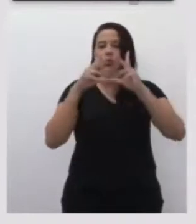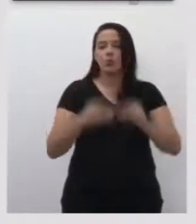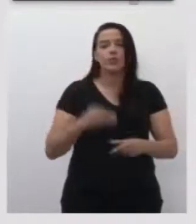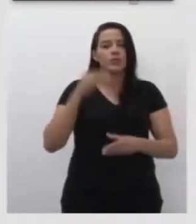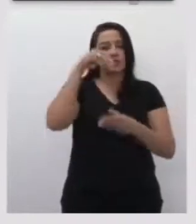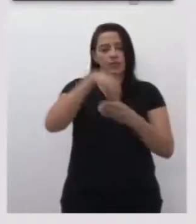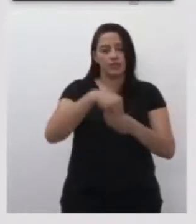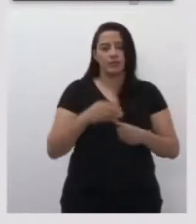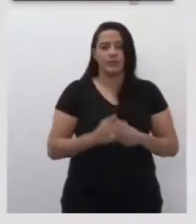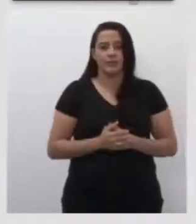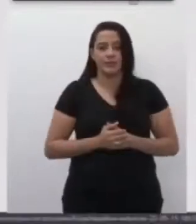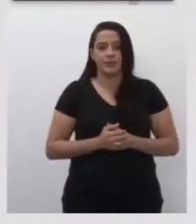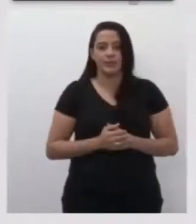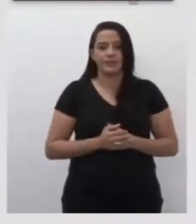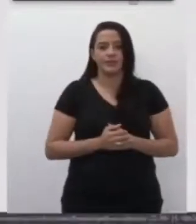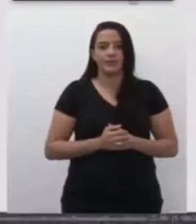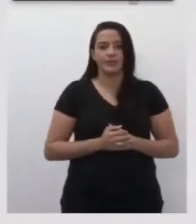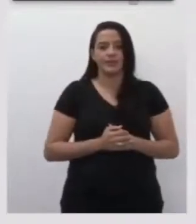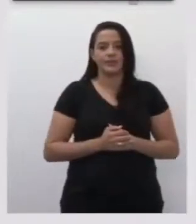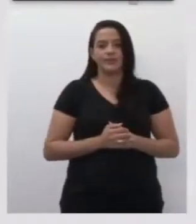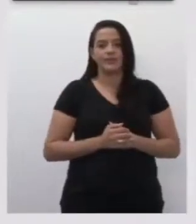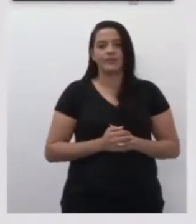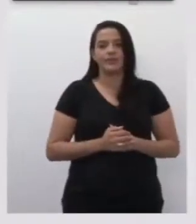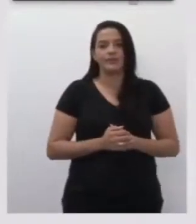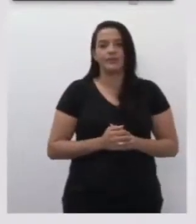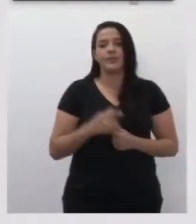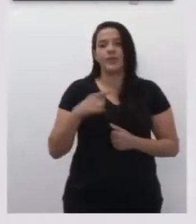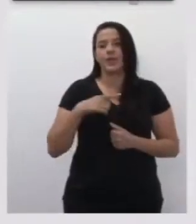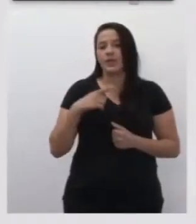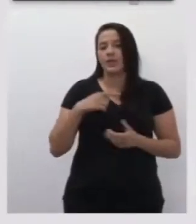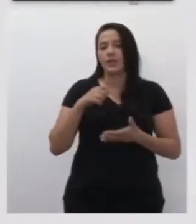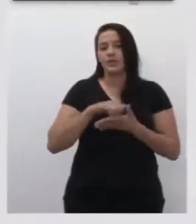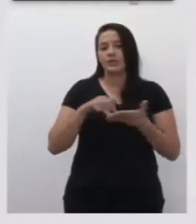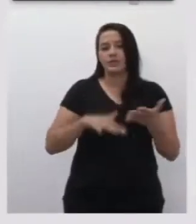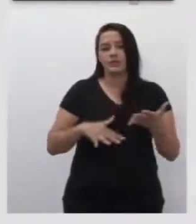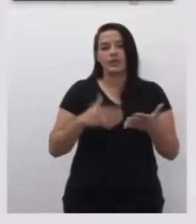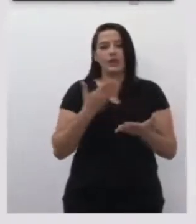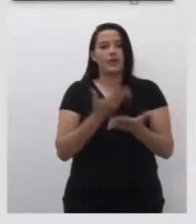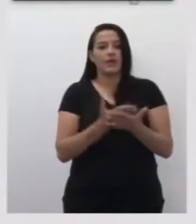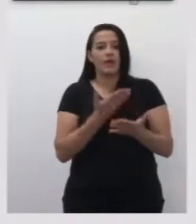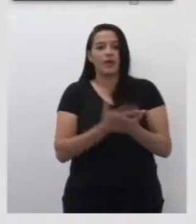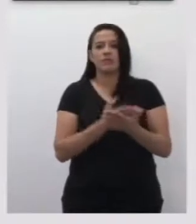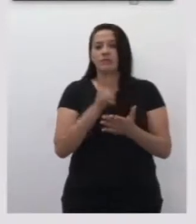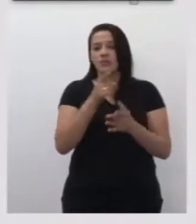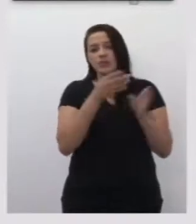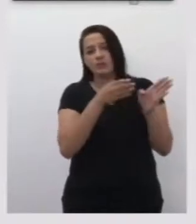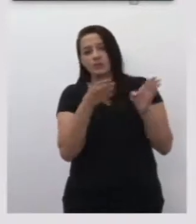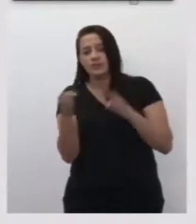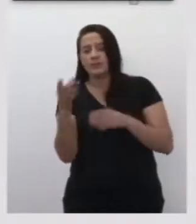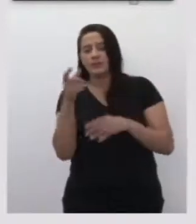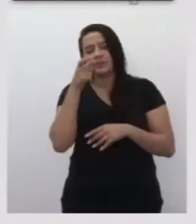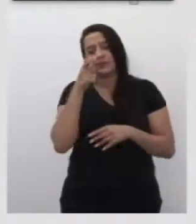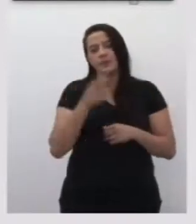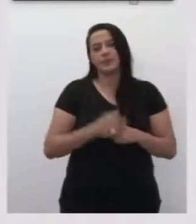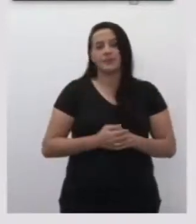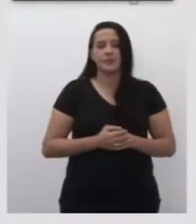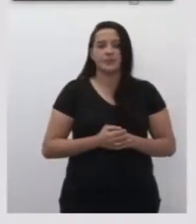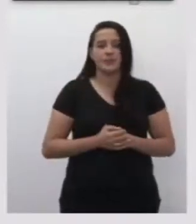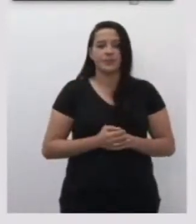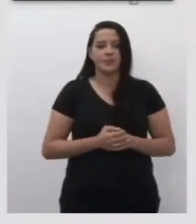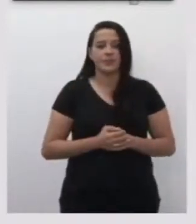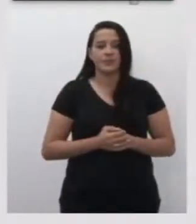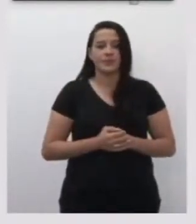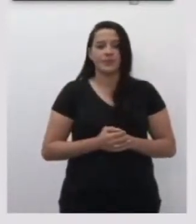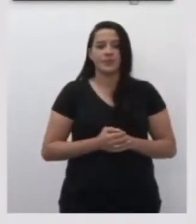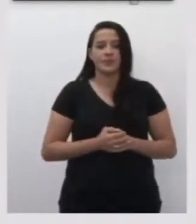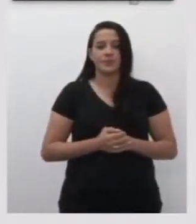forma, a plataforma. Sempre tem aqui o exercício para você treinar naquela semana, a aula para você assistir, tá?